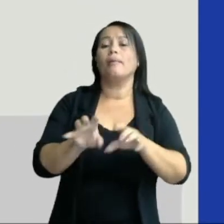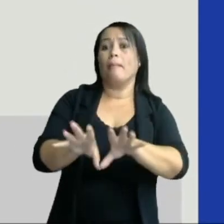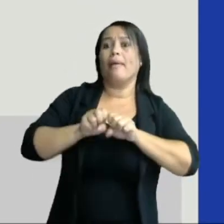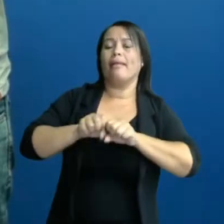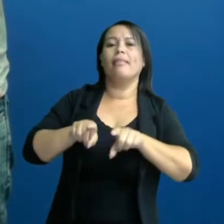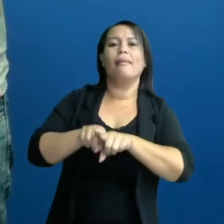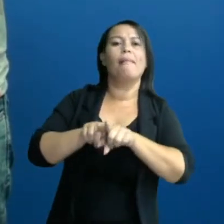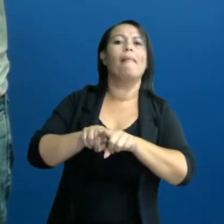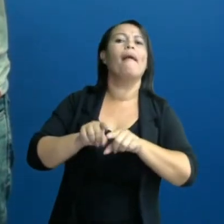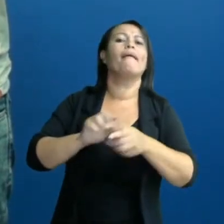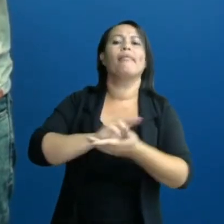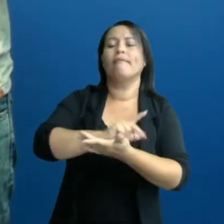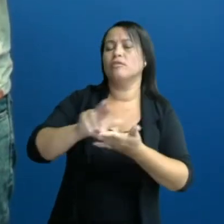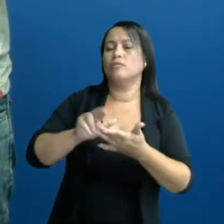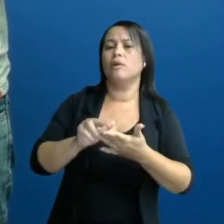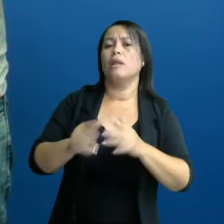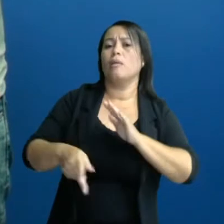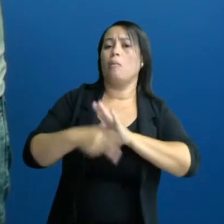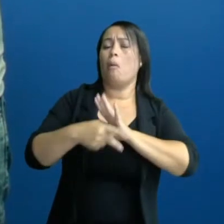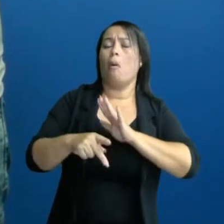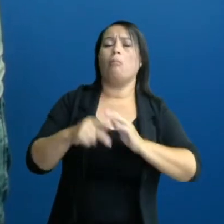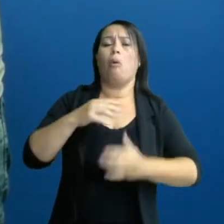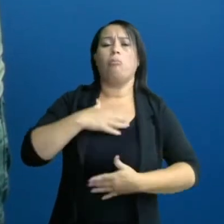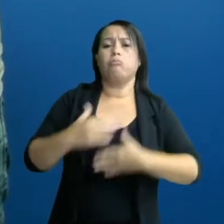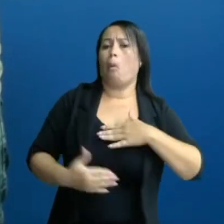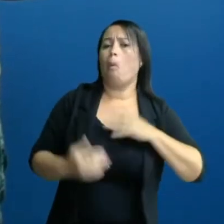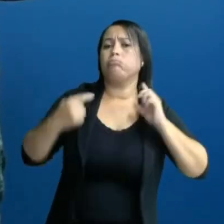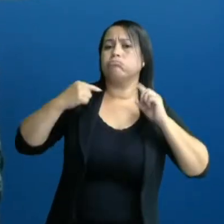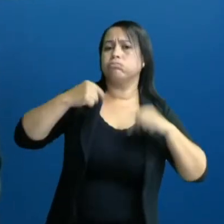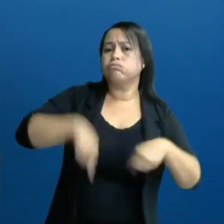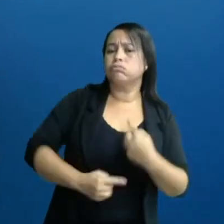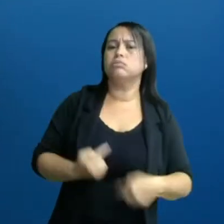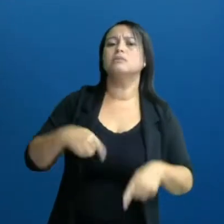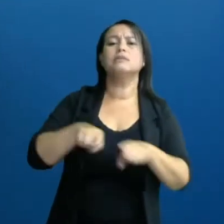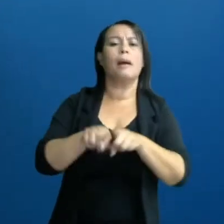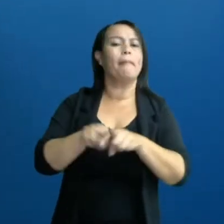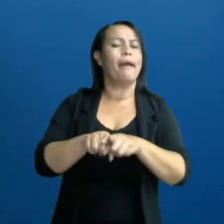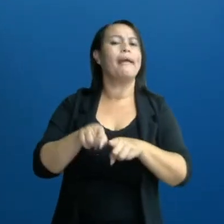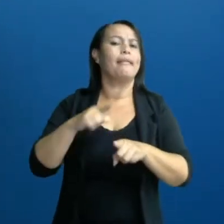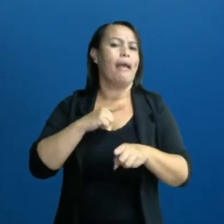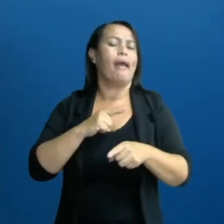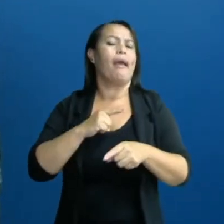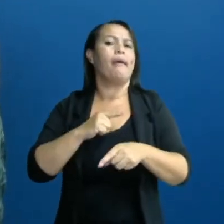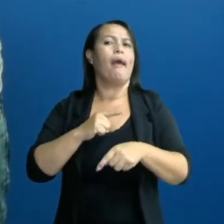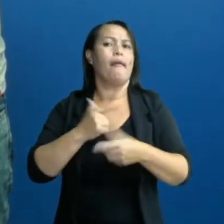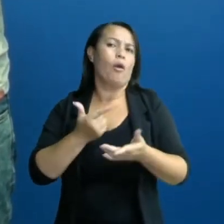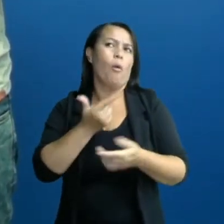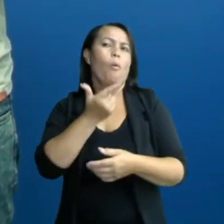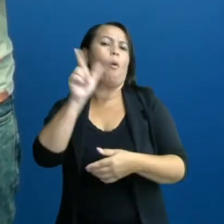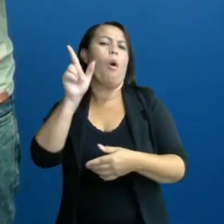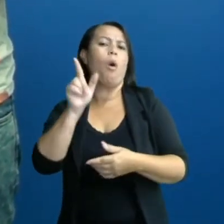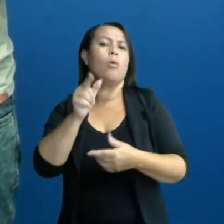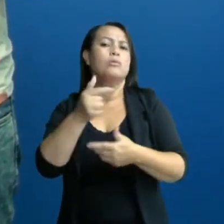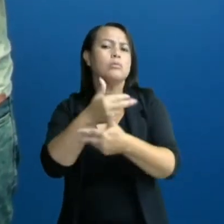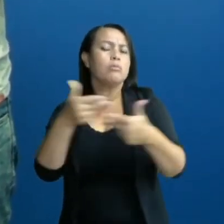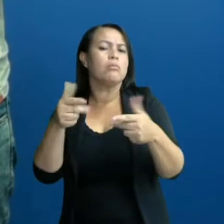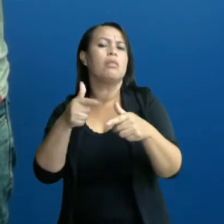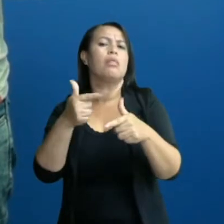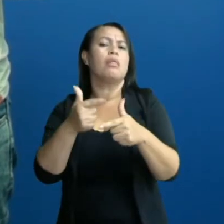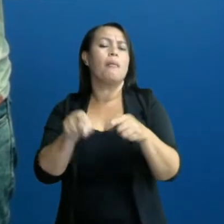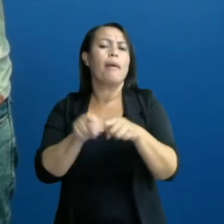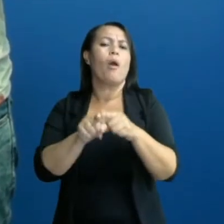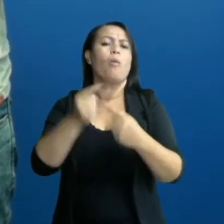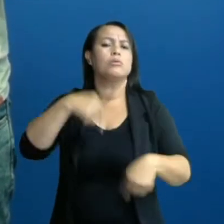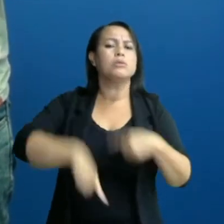como também doenças do próprio organismo, são doenças neoplásicas, e doenças que também têm a ver com outros sistemas relacionados, como o